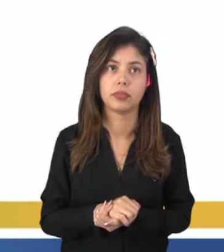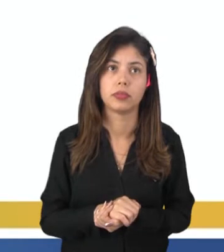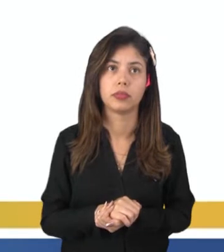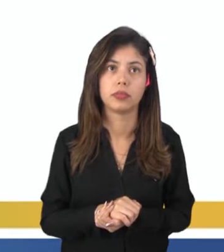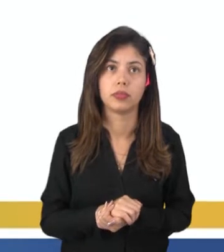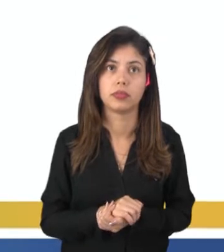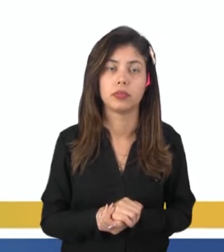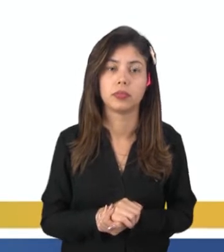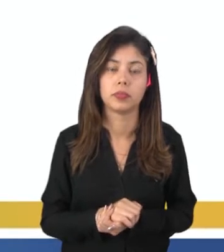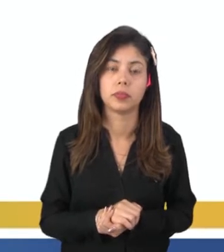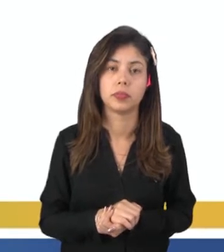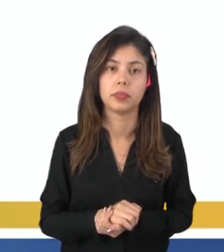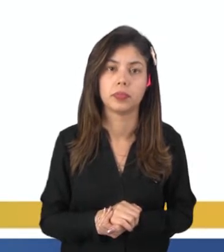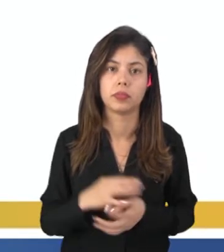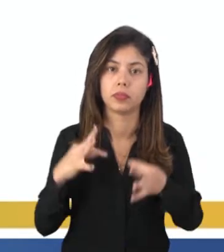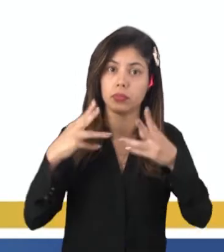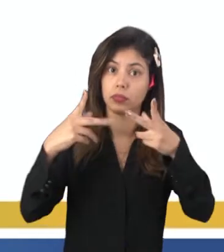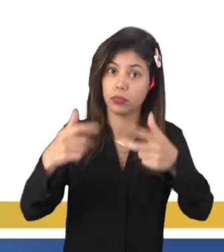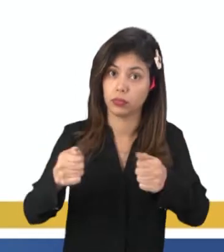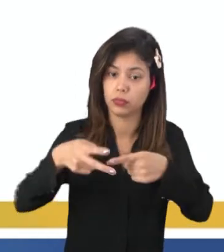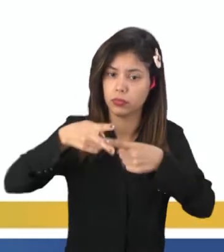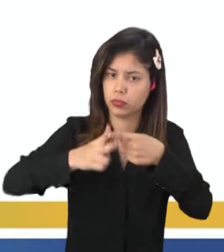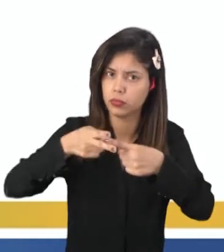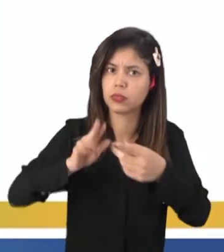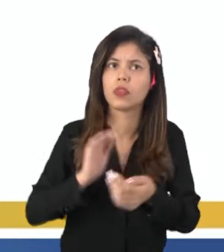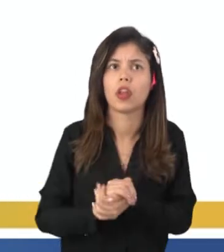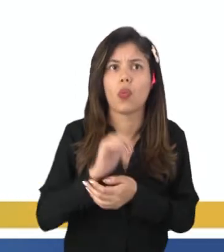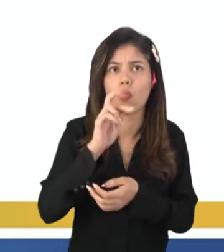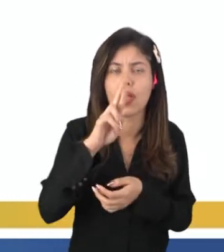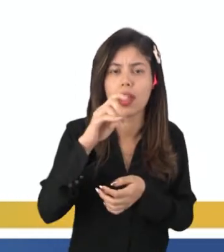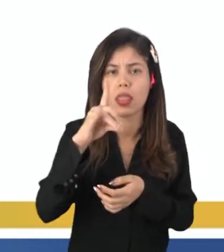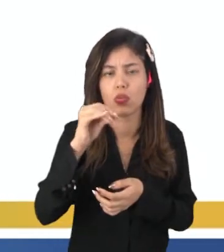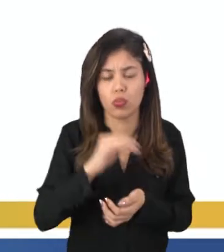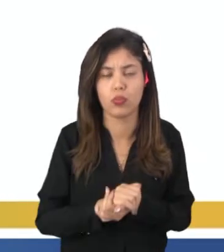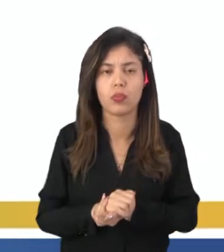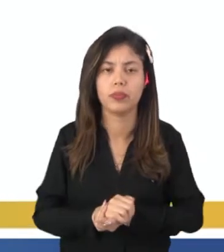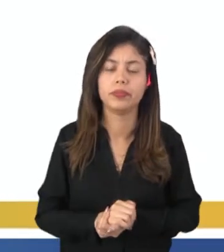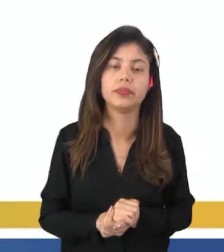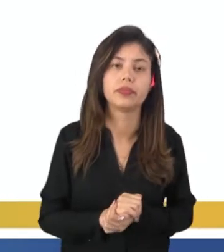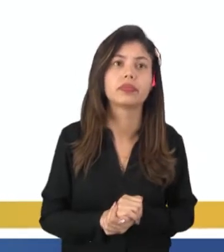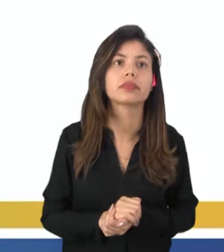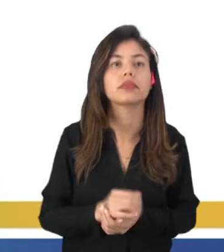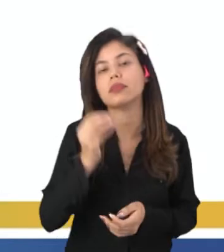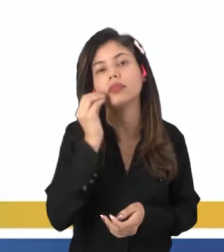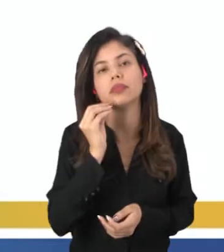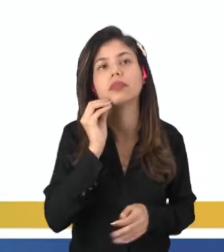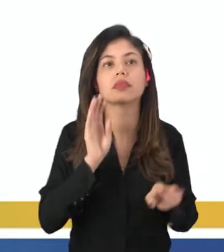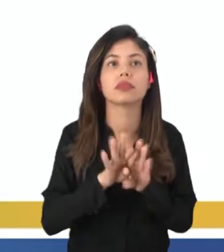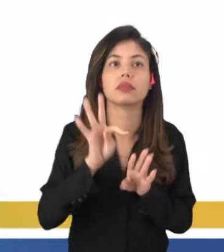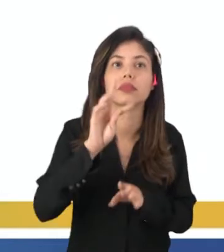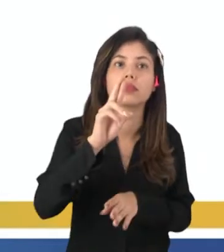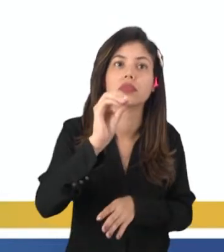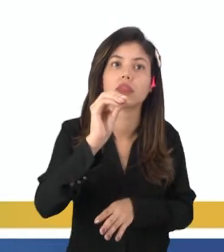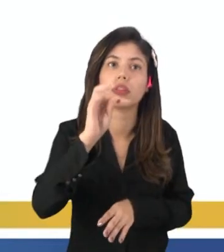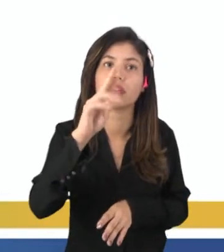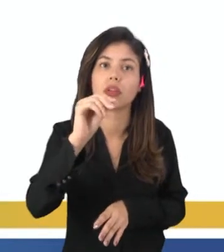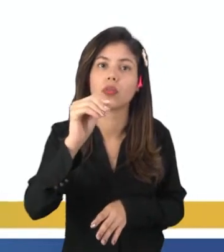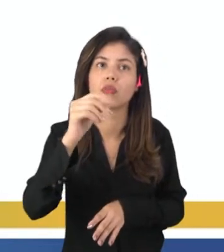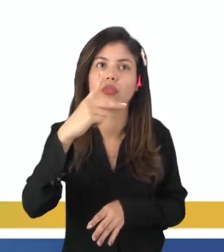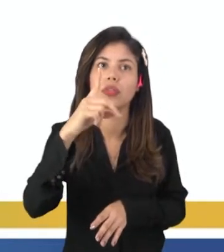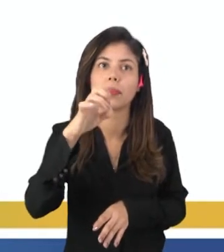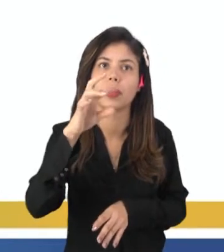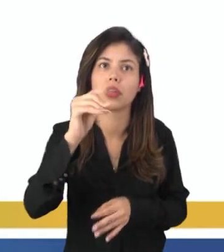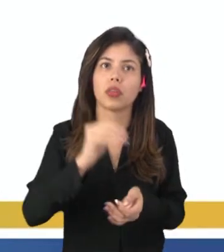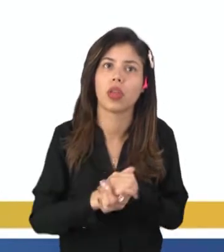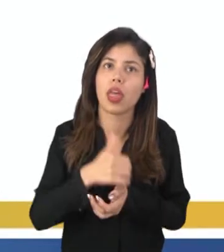E todas essas espécies de ferramenta, como a charra, que era um arado, né? Aí vamos ter também o tostão de Pedro, que era o quê?